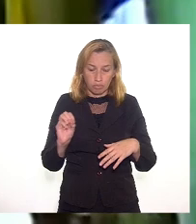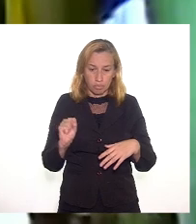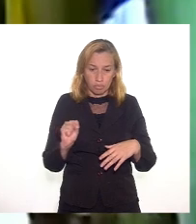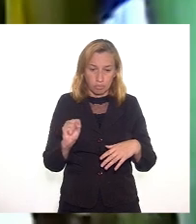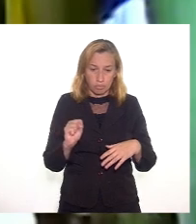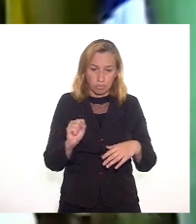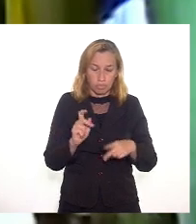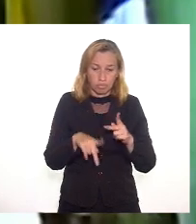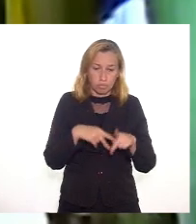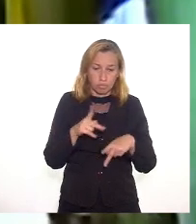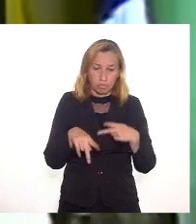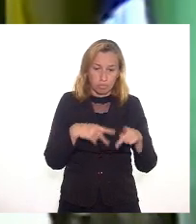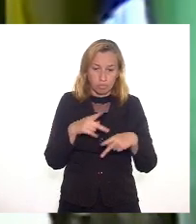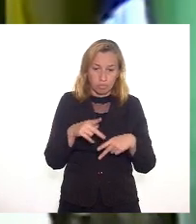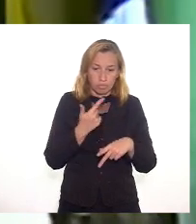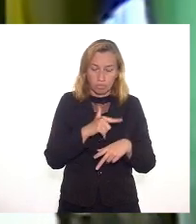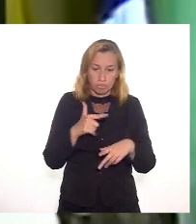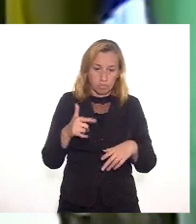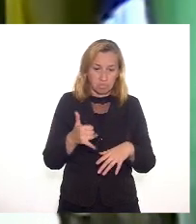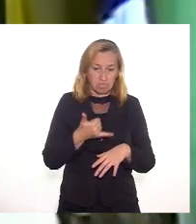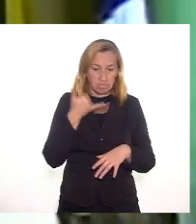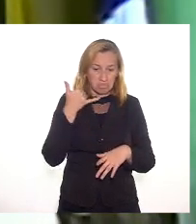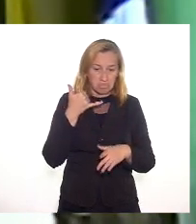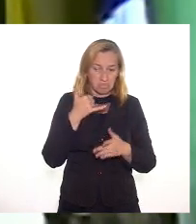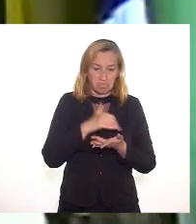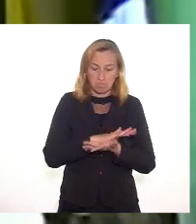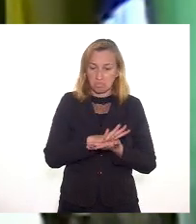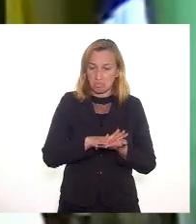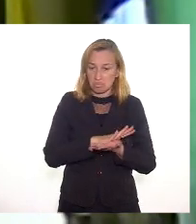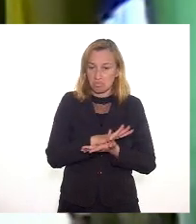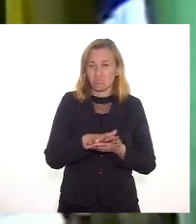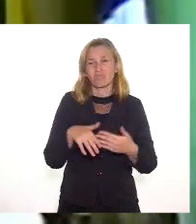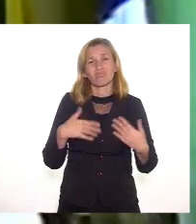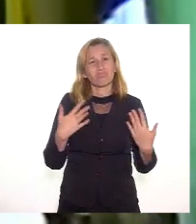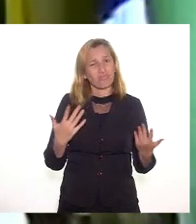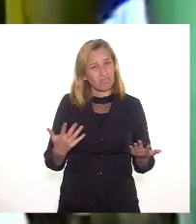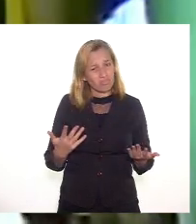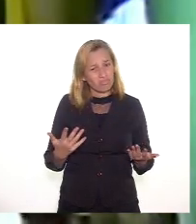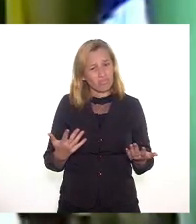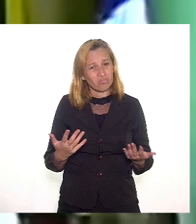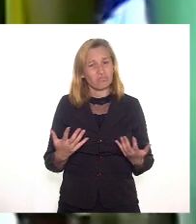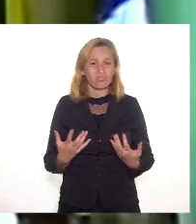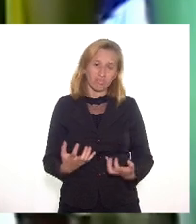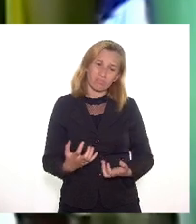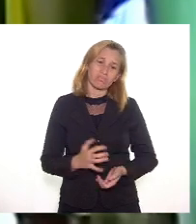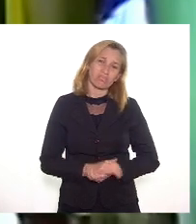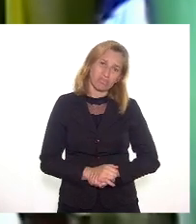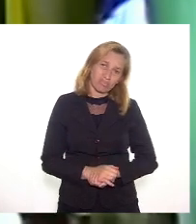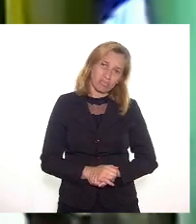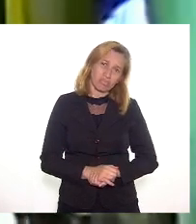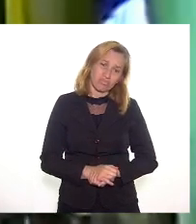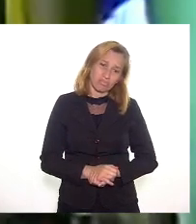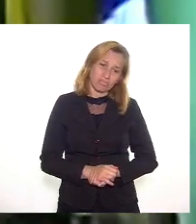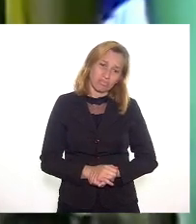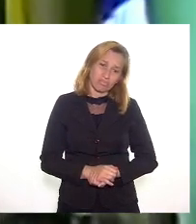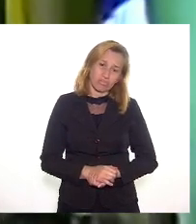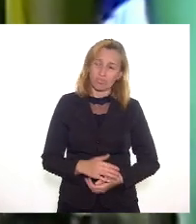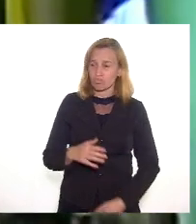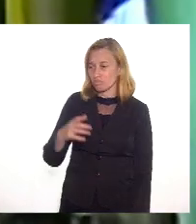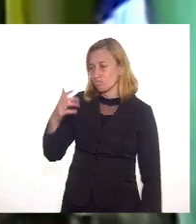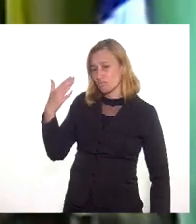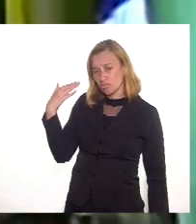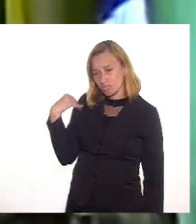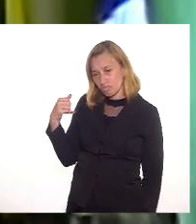população fica sem o telefone. Ora, que situação nós estamos hoje? de um lado